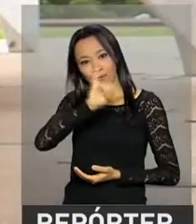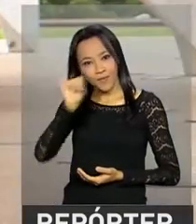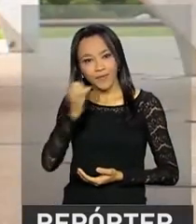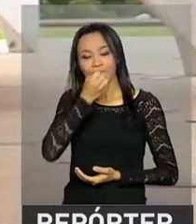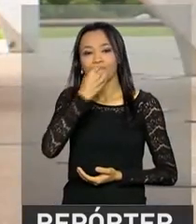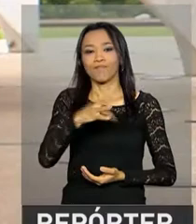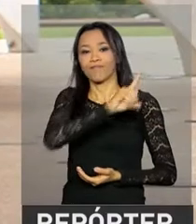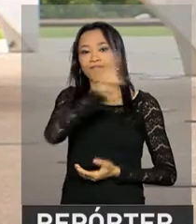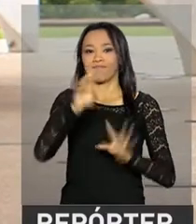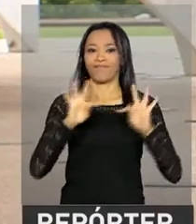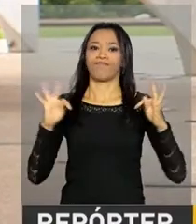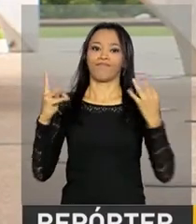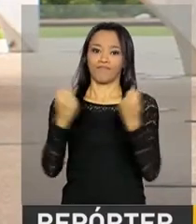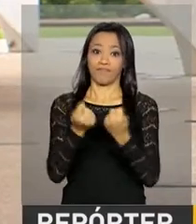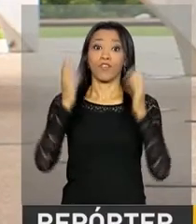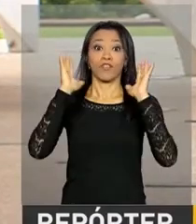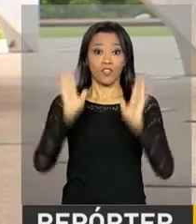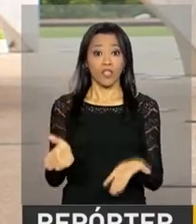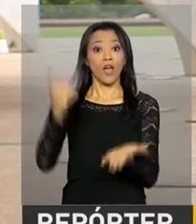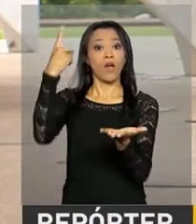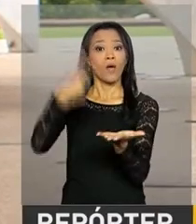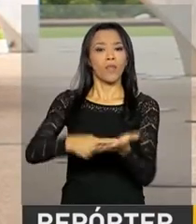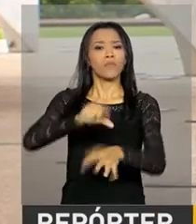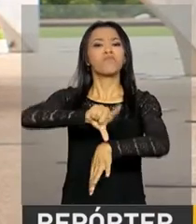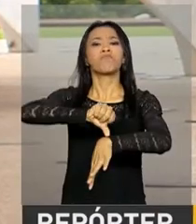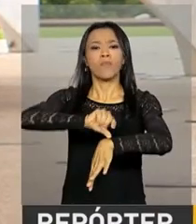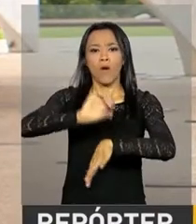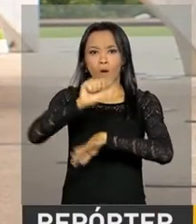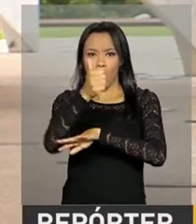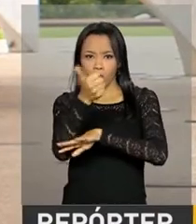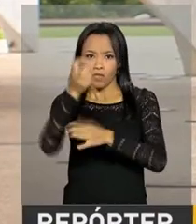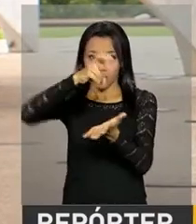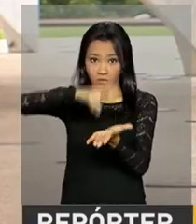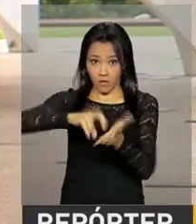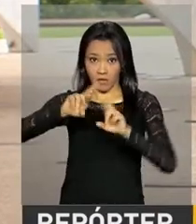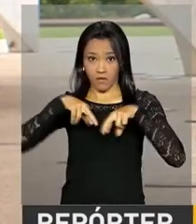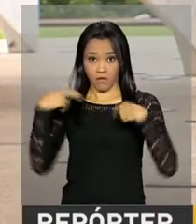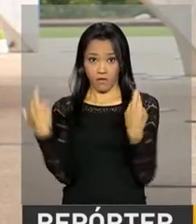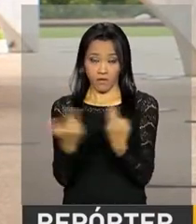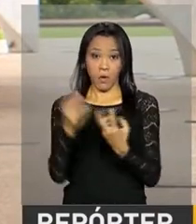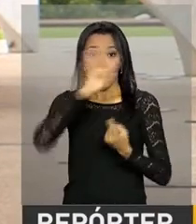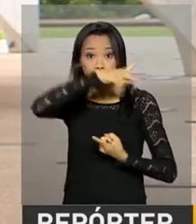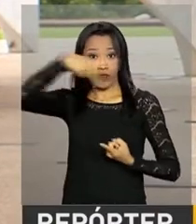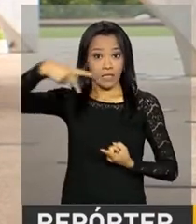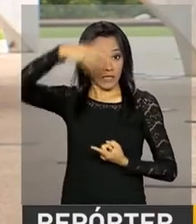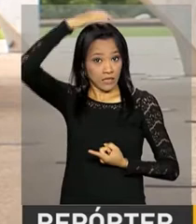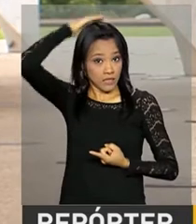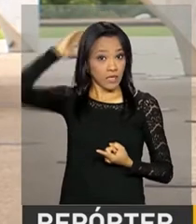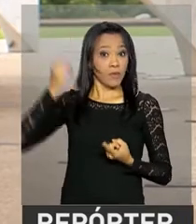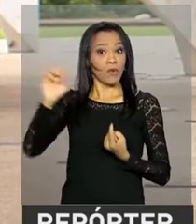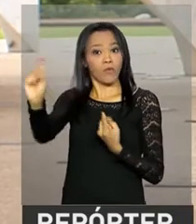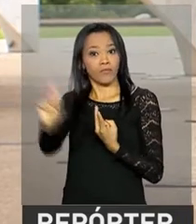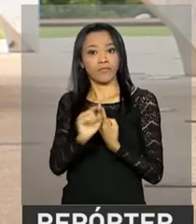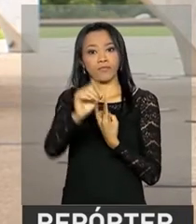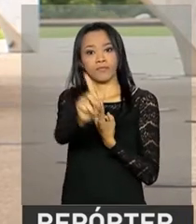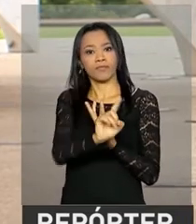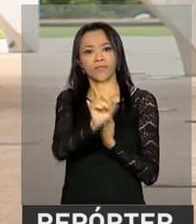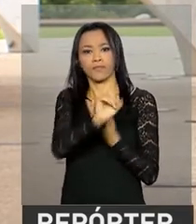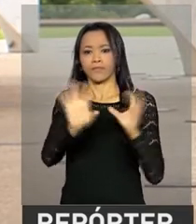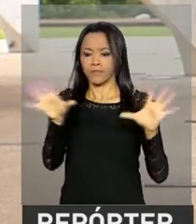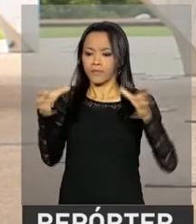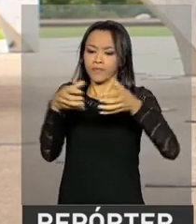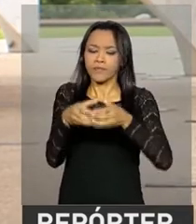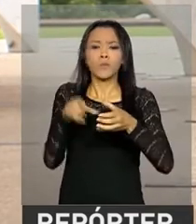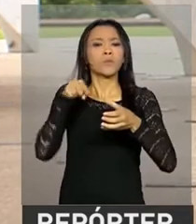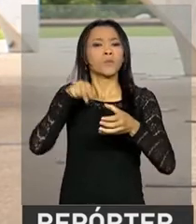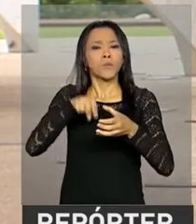a todos. Está marcada para as 11 horas da manhã essa reunião do presidente Michel Temer com integrantes da Comissão Especial de Reforma da Previdência,